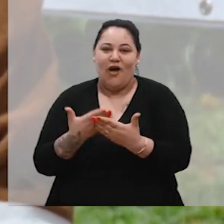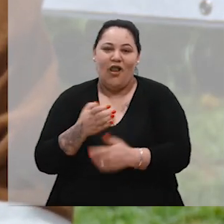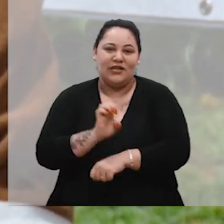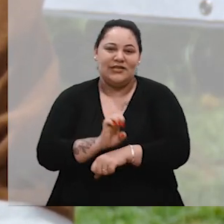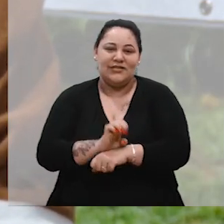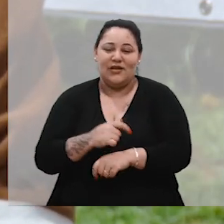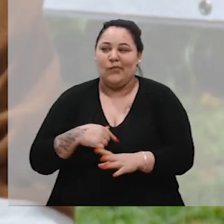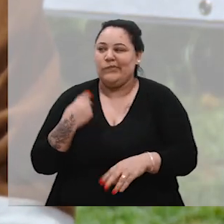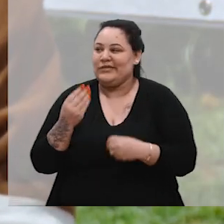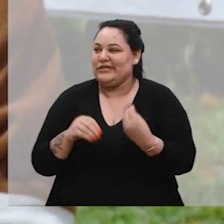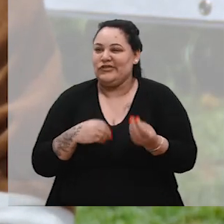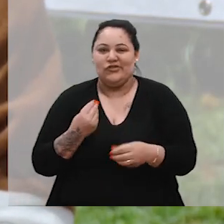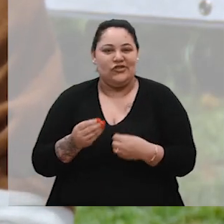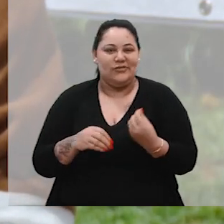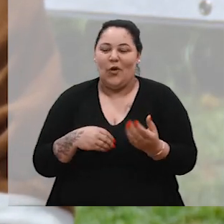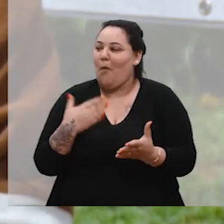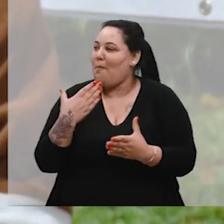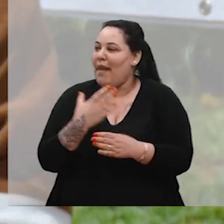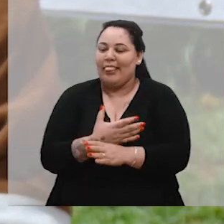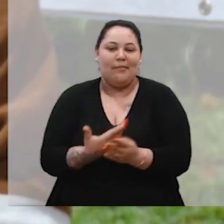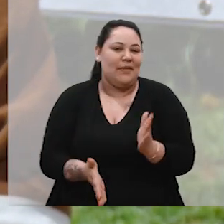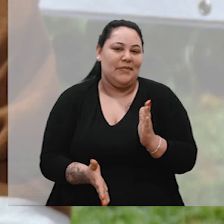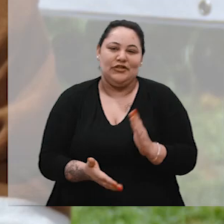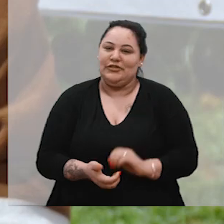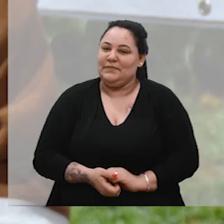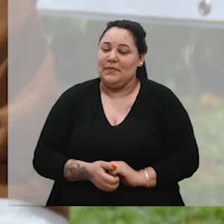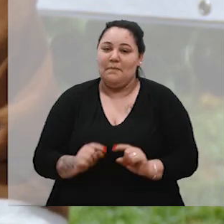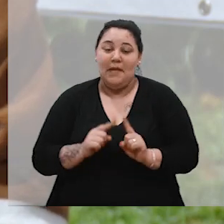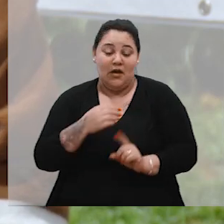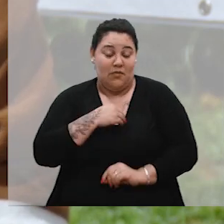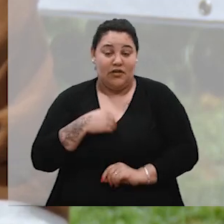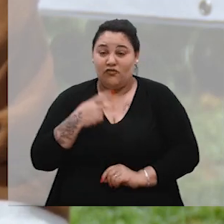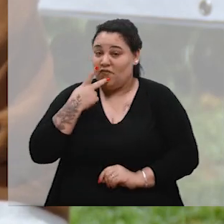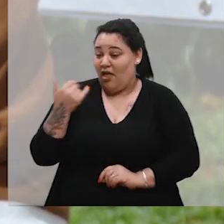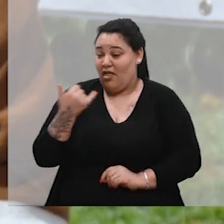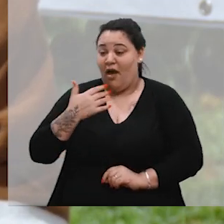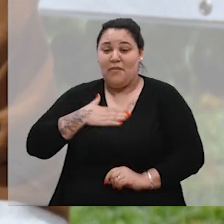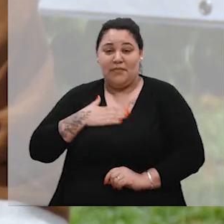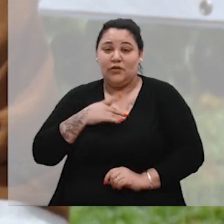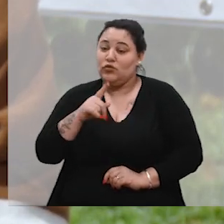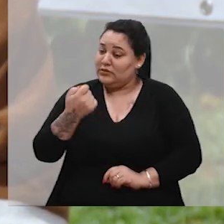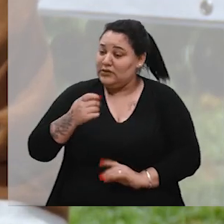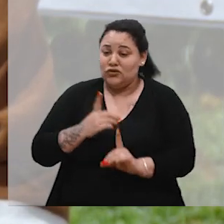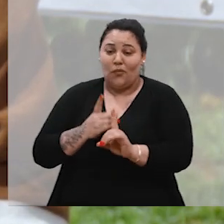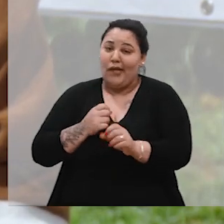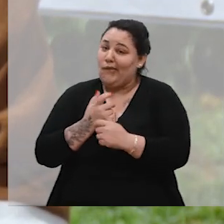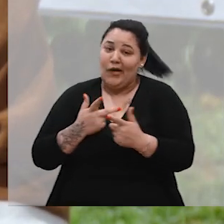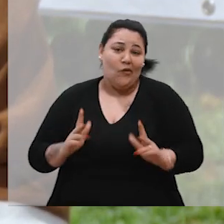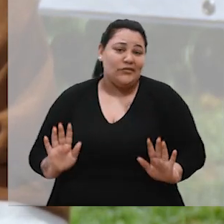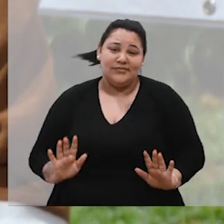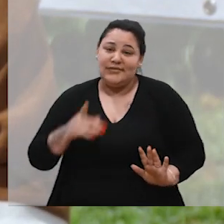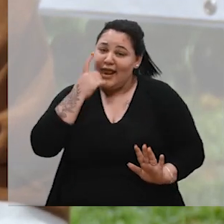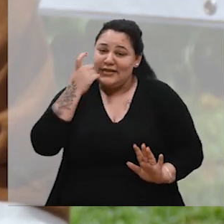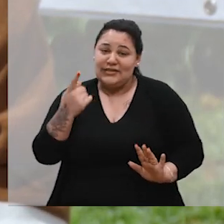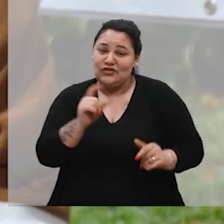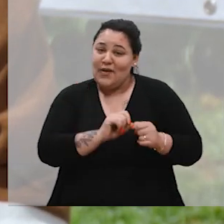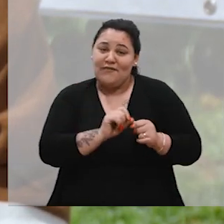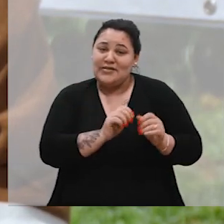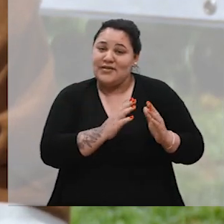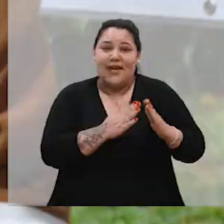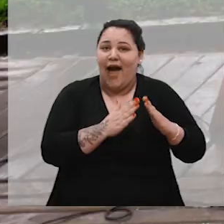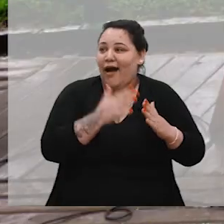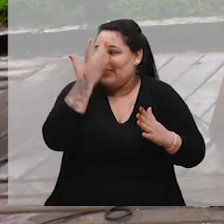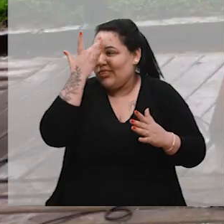estadual. Me senti praticamente perdida. Mas os médicos me diziam, tu tens que descobrir alguma coisa interessante